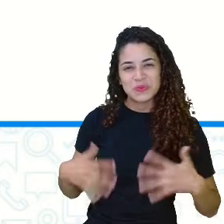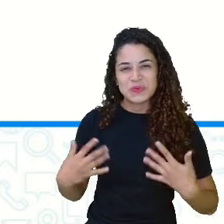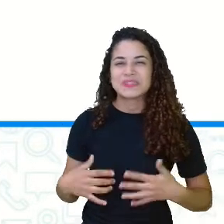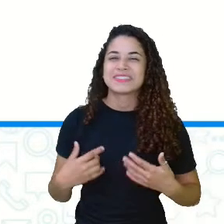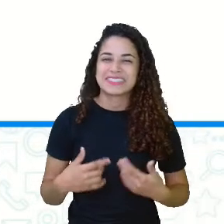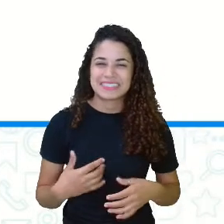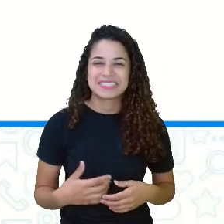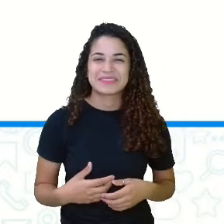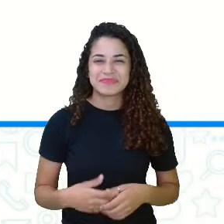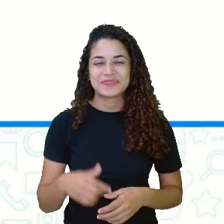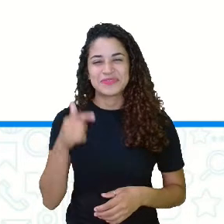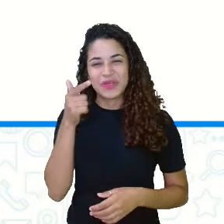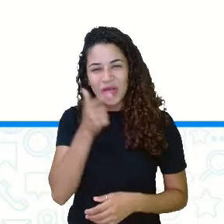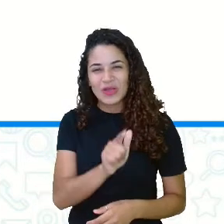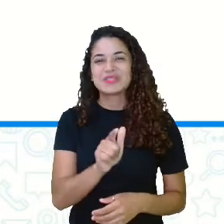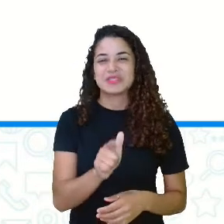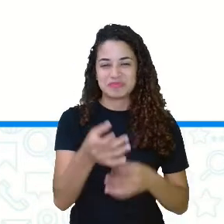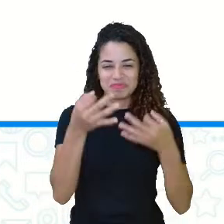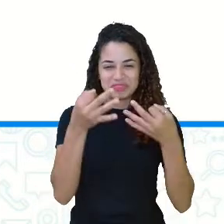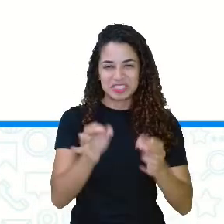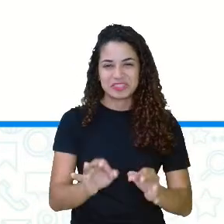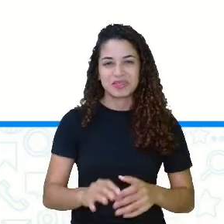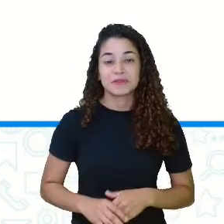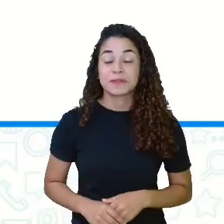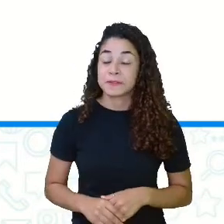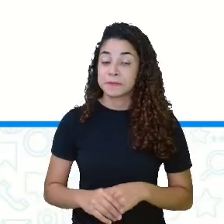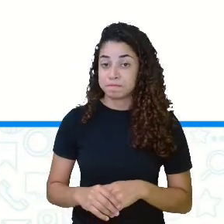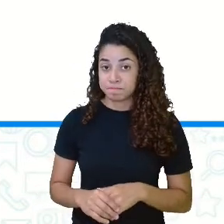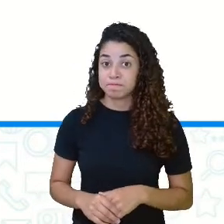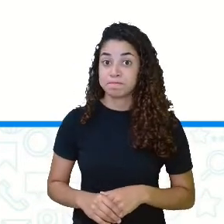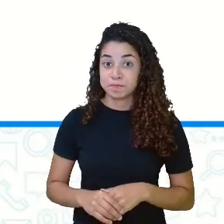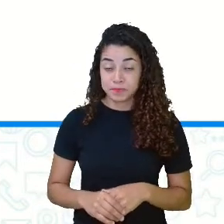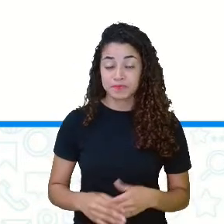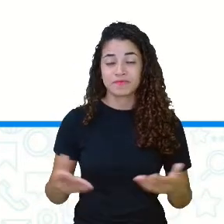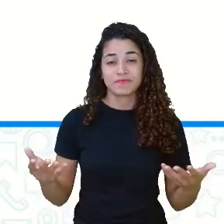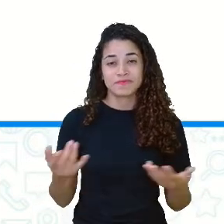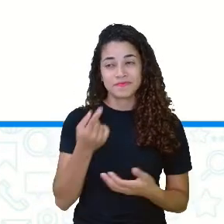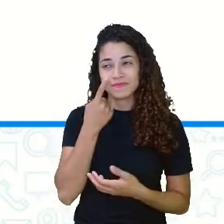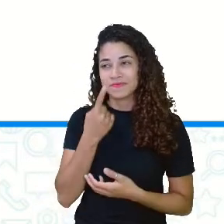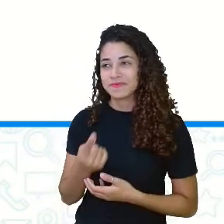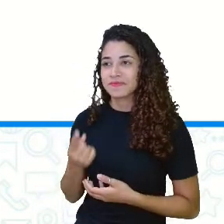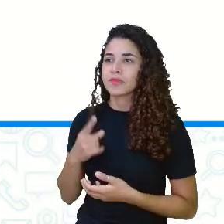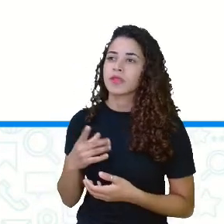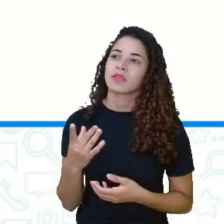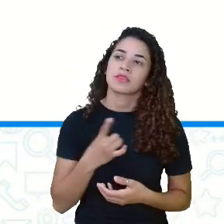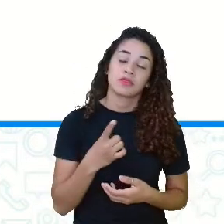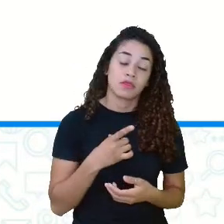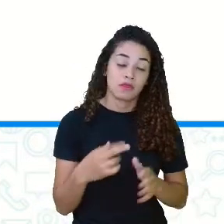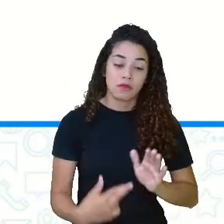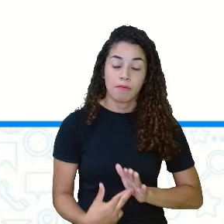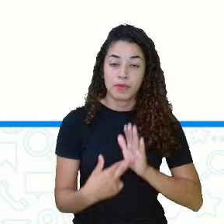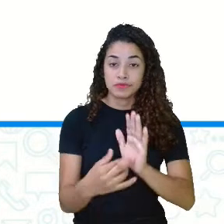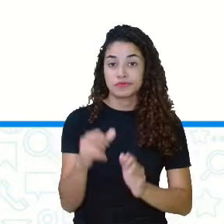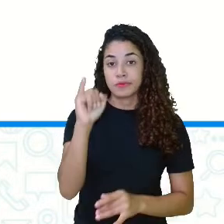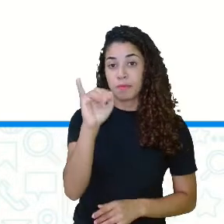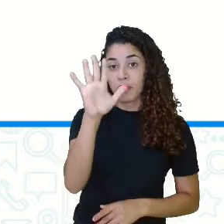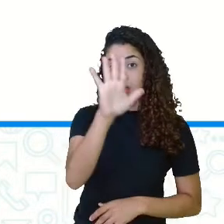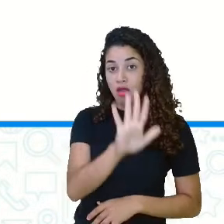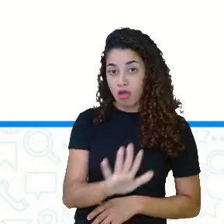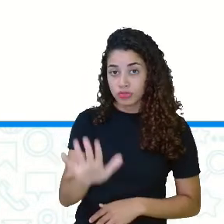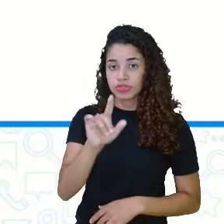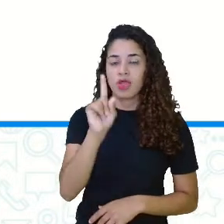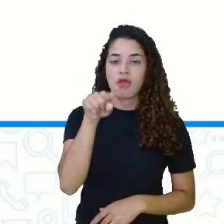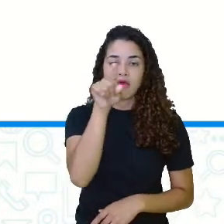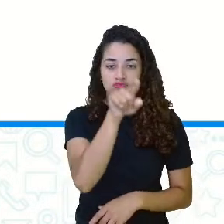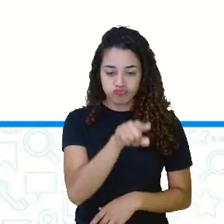vez arrasando, acertando tudo, né? Então, olha só, aí eu tenho a representação da figura, o